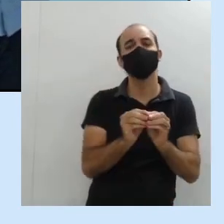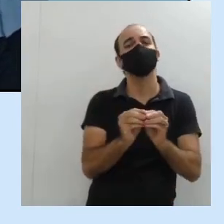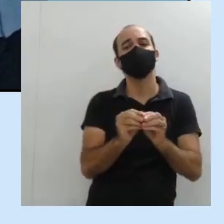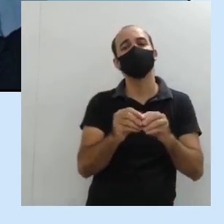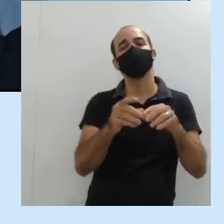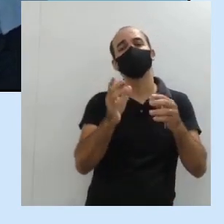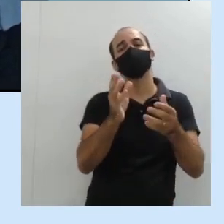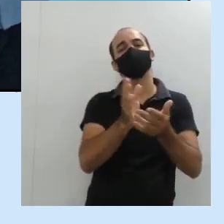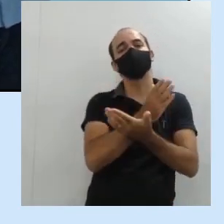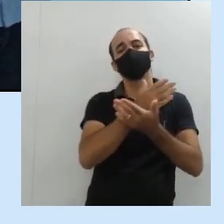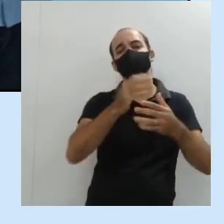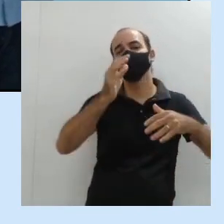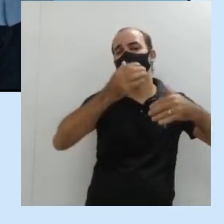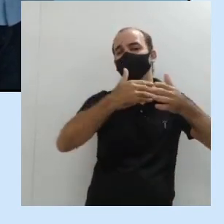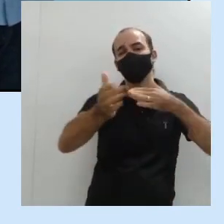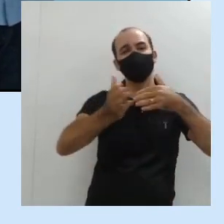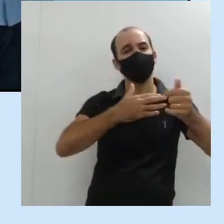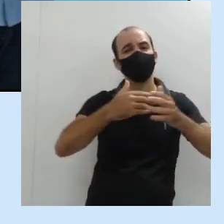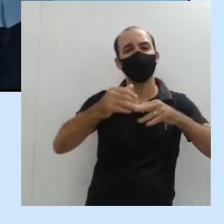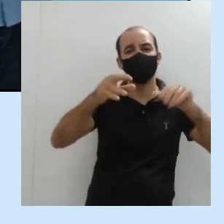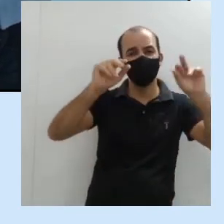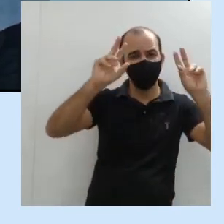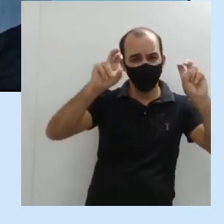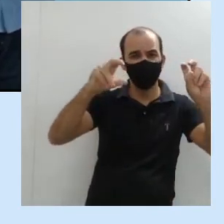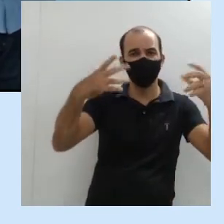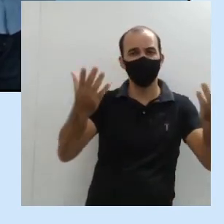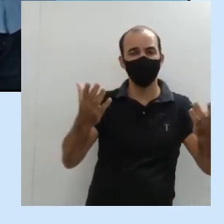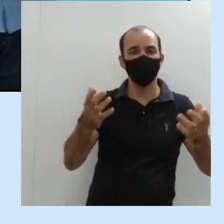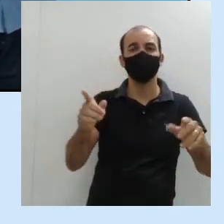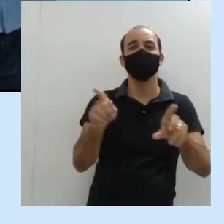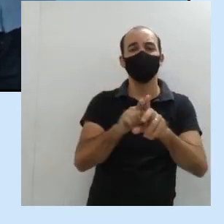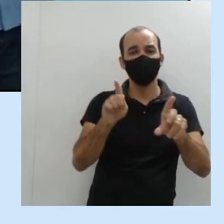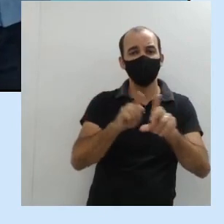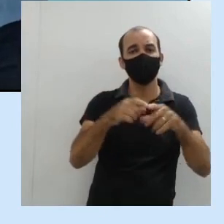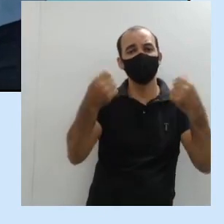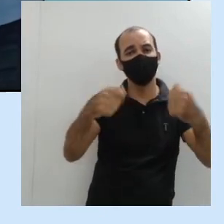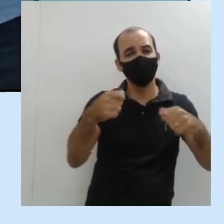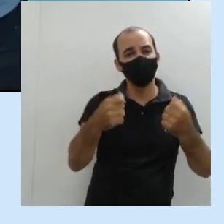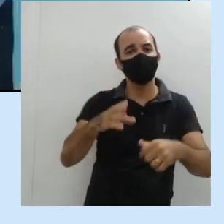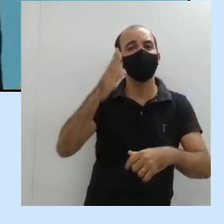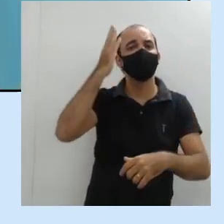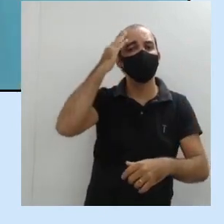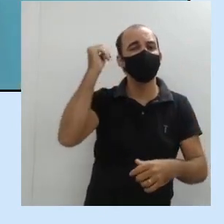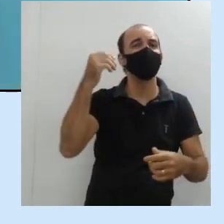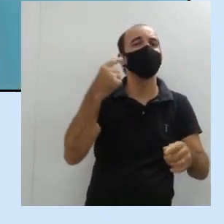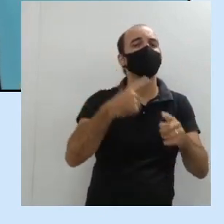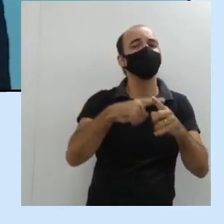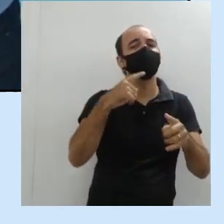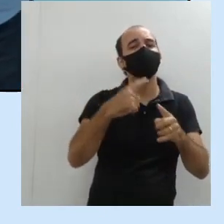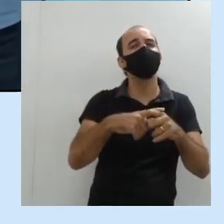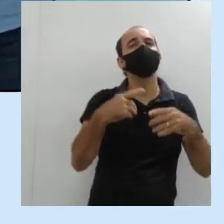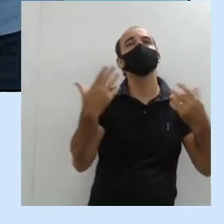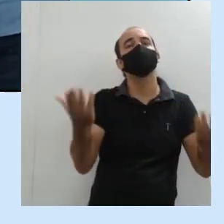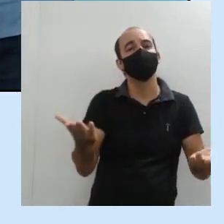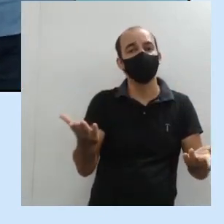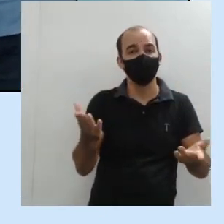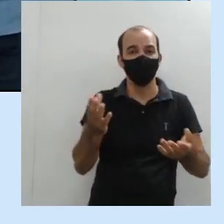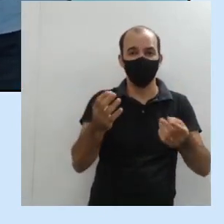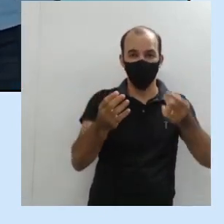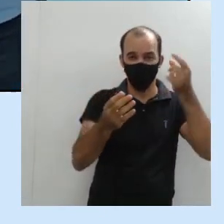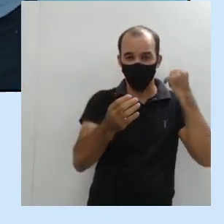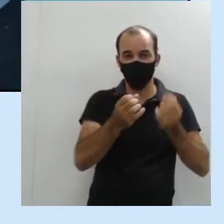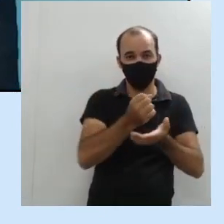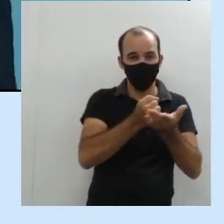entendamos bem é quando conhecemos o porquê das coisas. Para que não venhamos a fazer o que é muito comum, eu vou